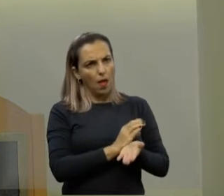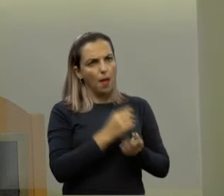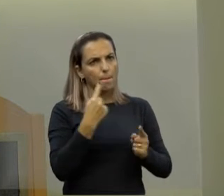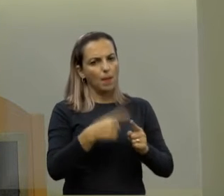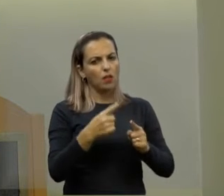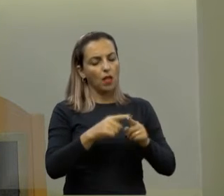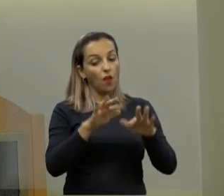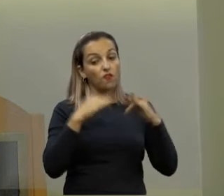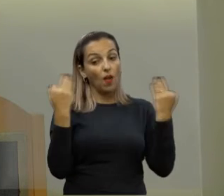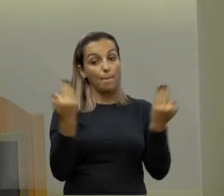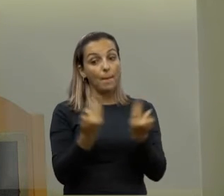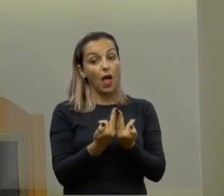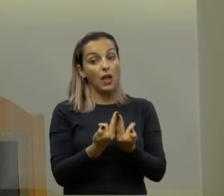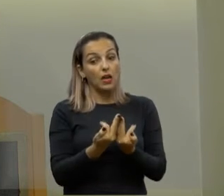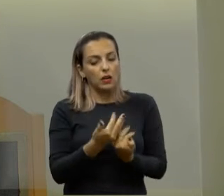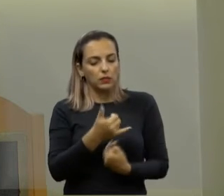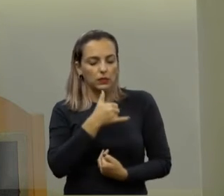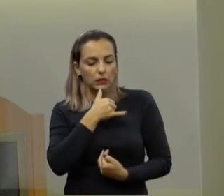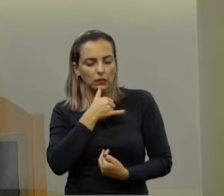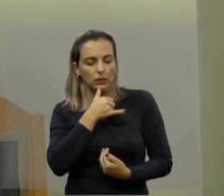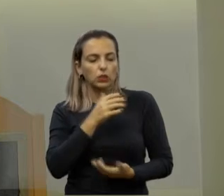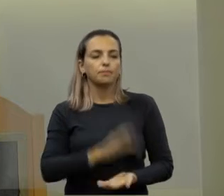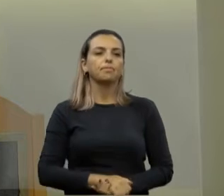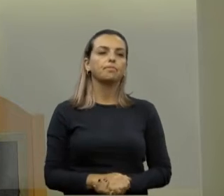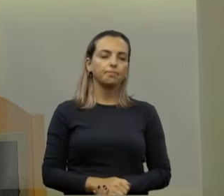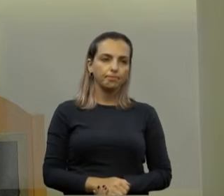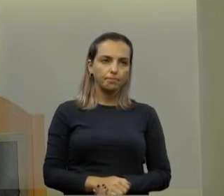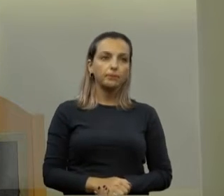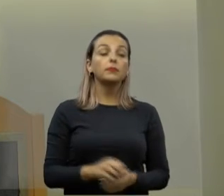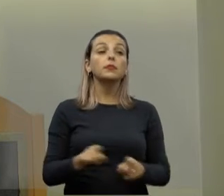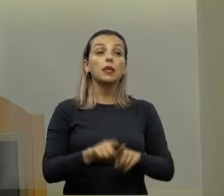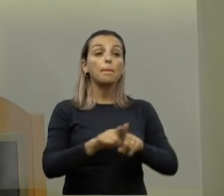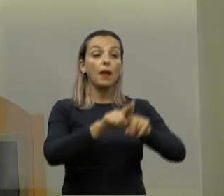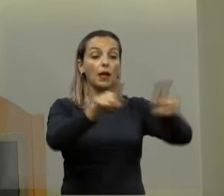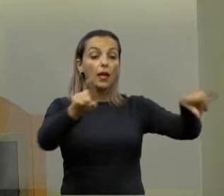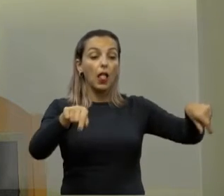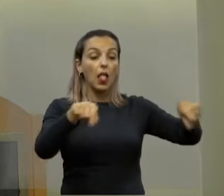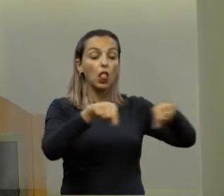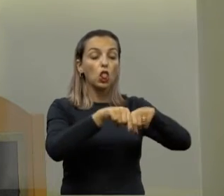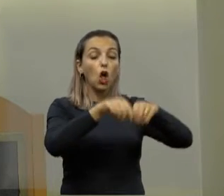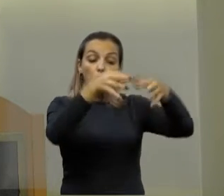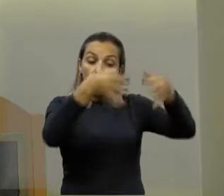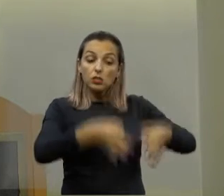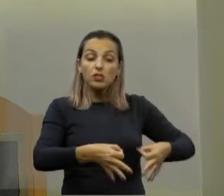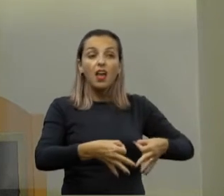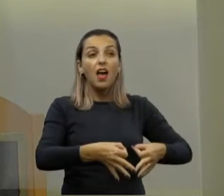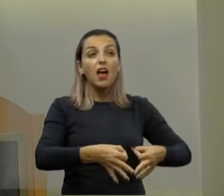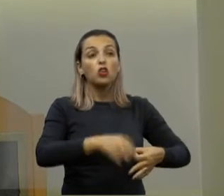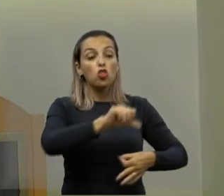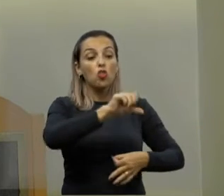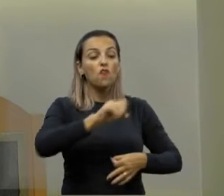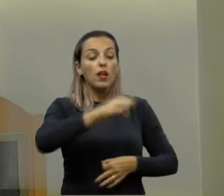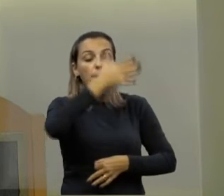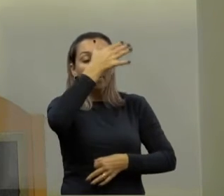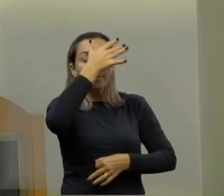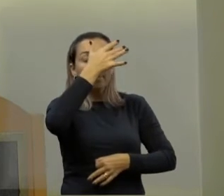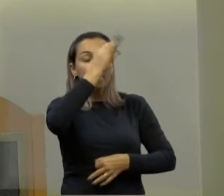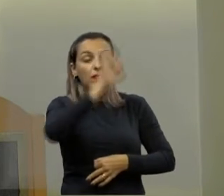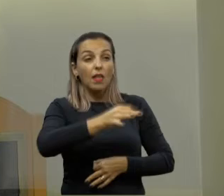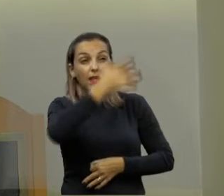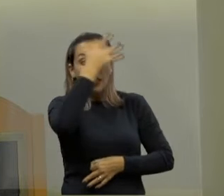das famílias EA chance de que tem lotes regularizar as pessoas têm noventa porcento das pessoas